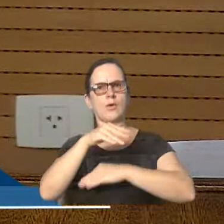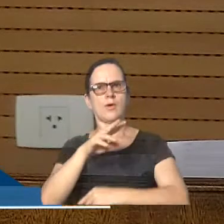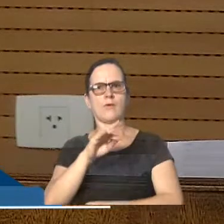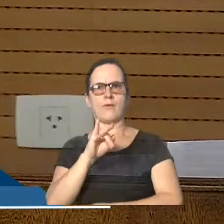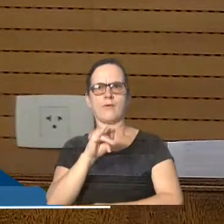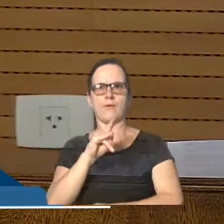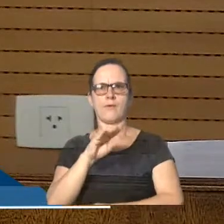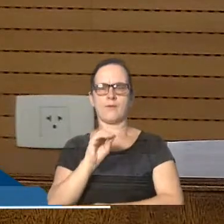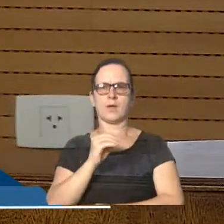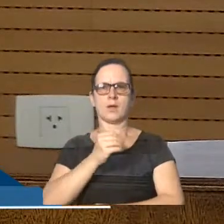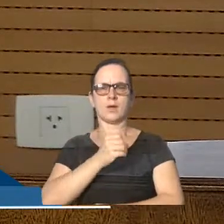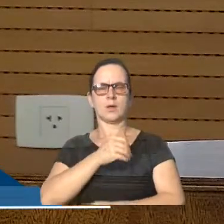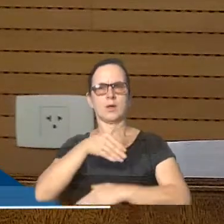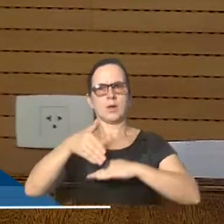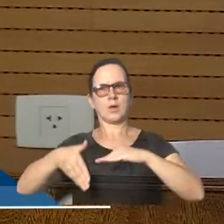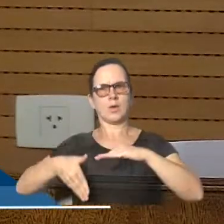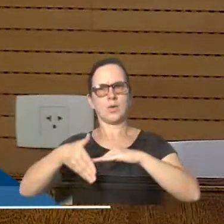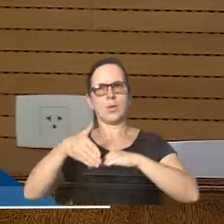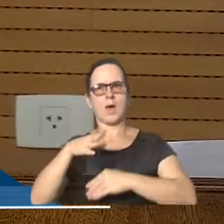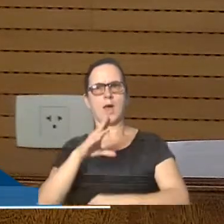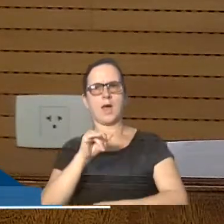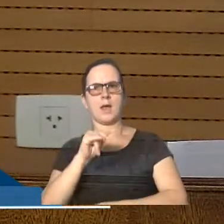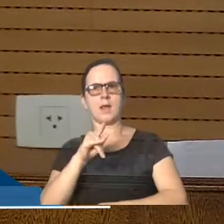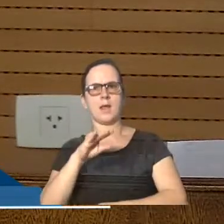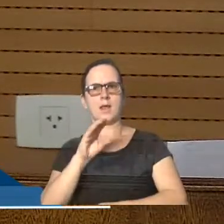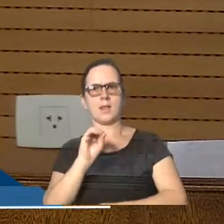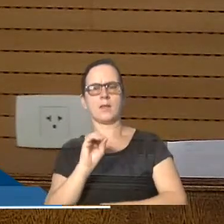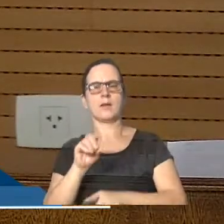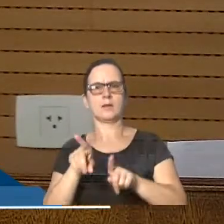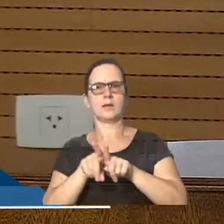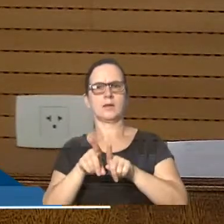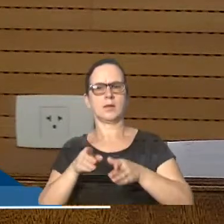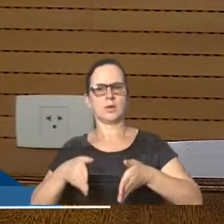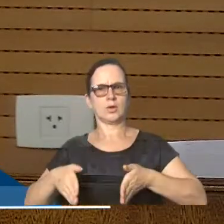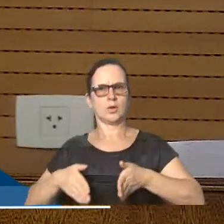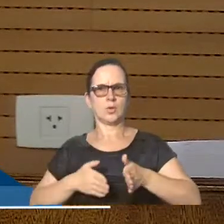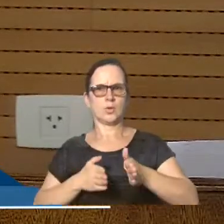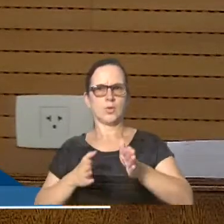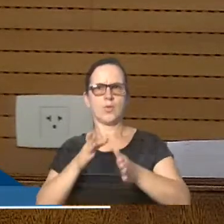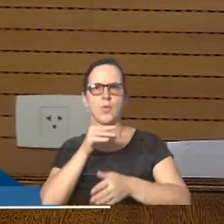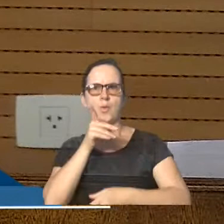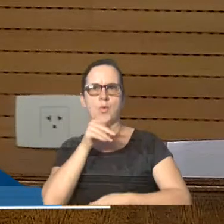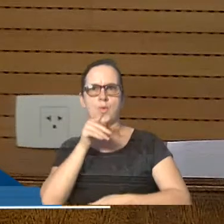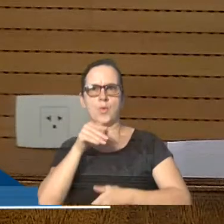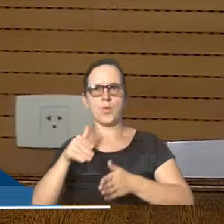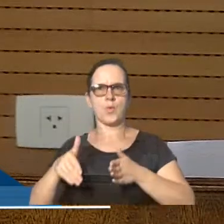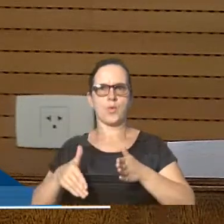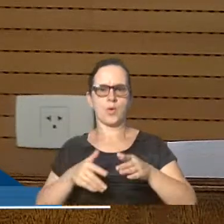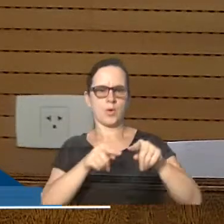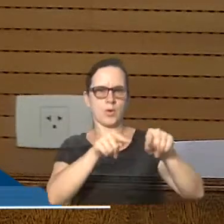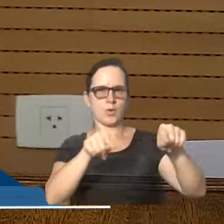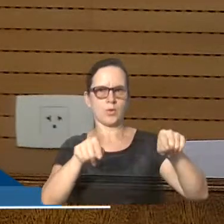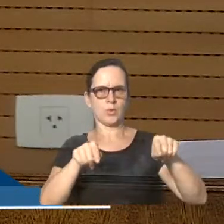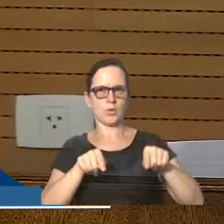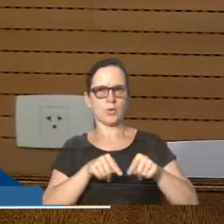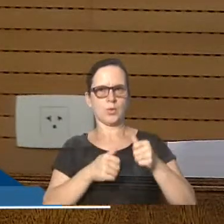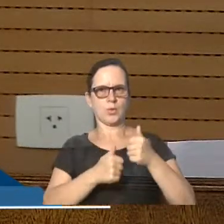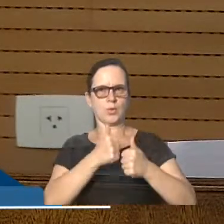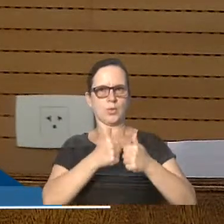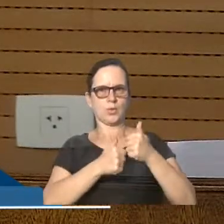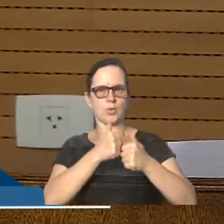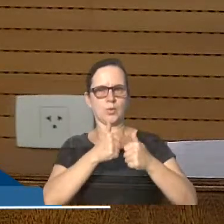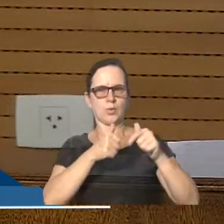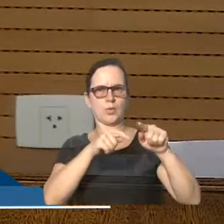Romão Torres, entre a rua Adelino Duarte e o Rio Cubatão, ao lado do Campo do Unidos Futebol Clube, no